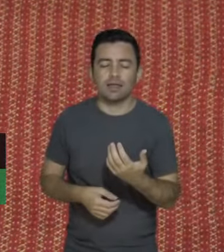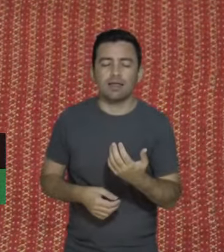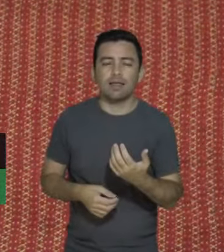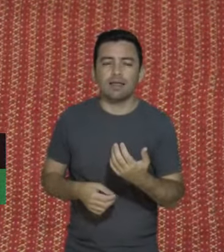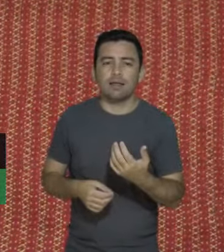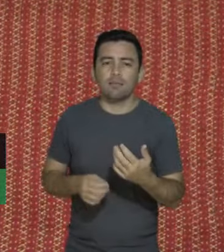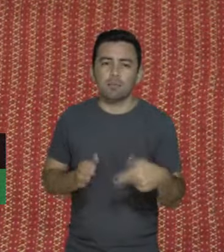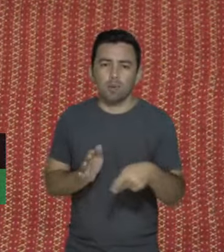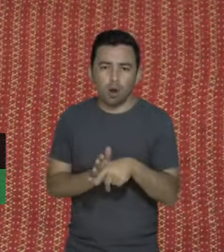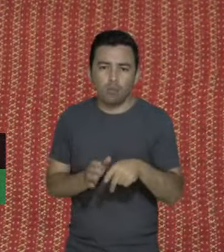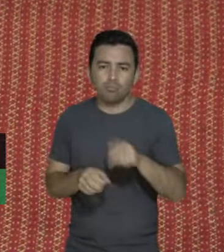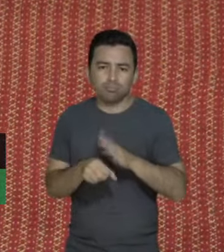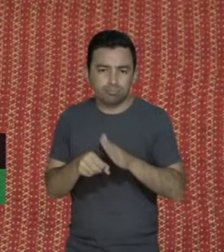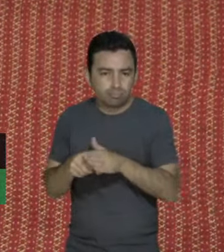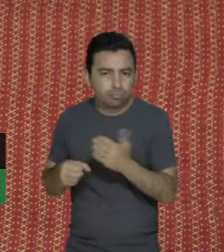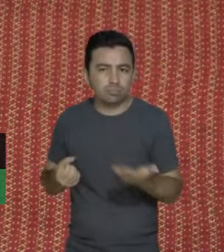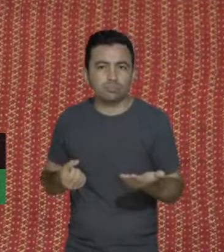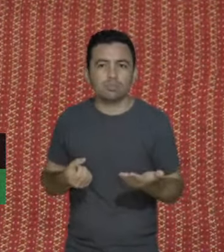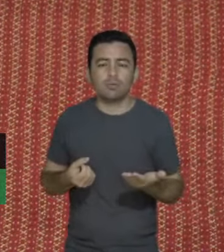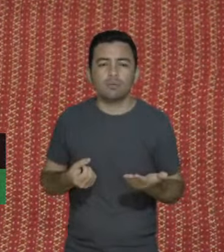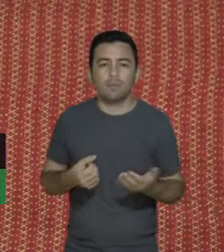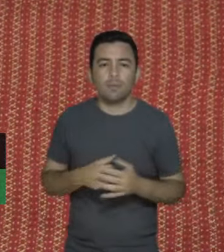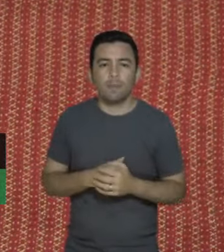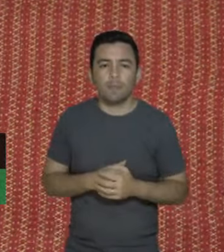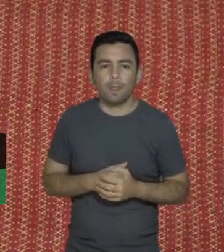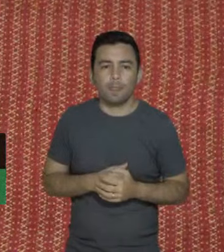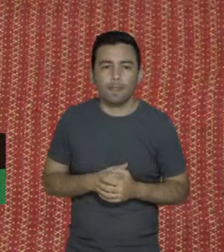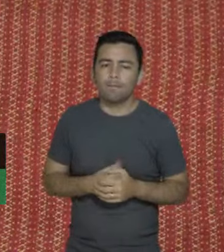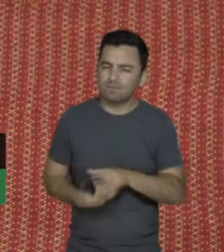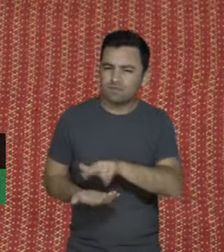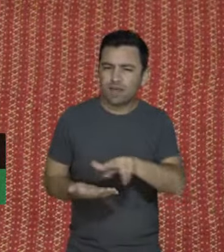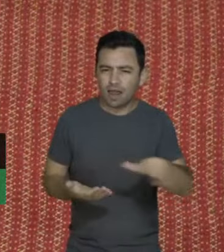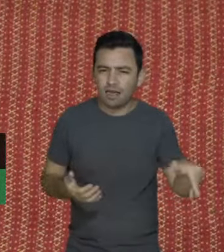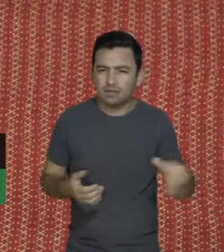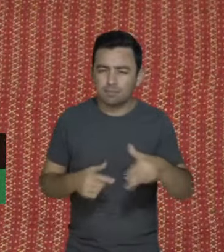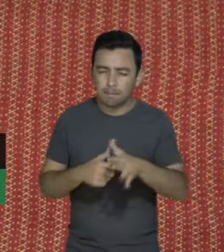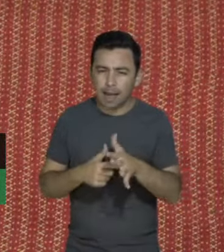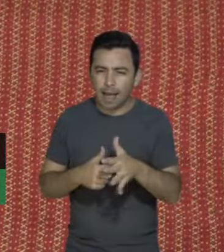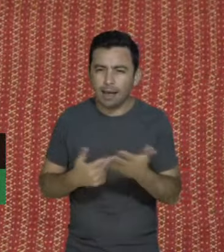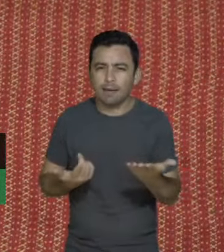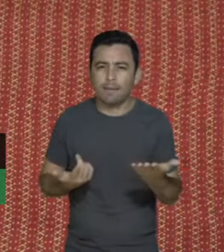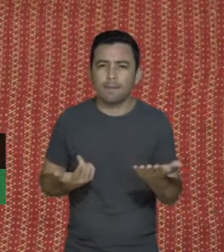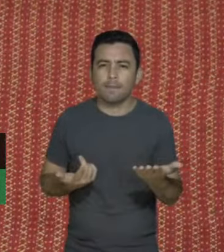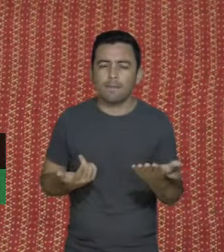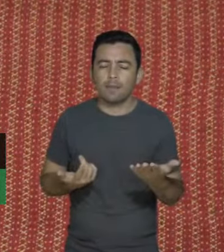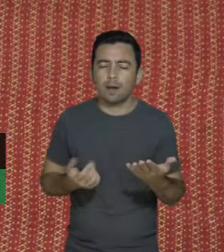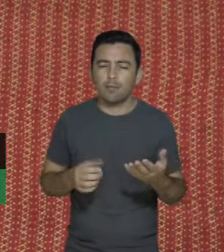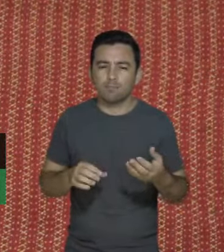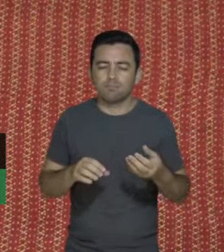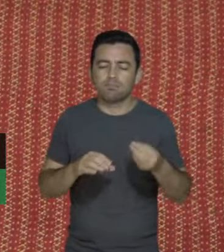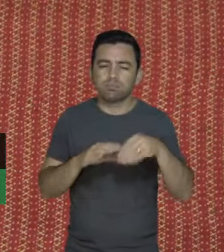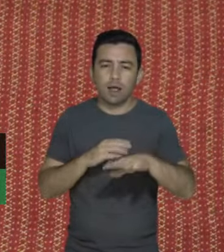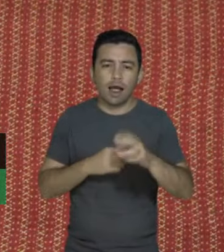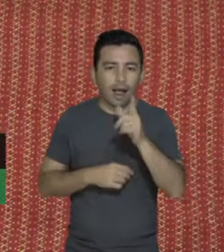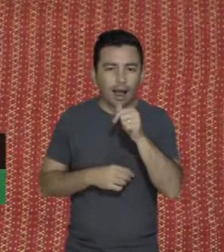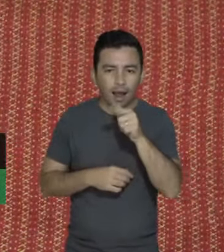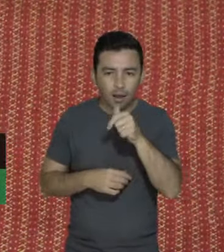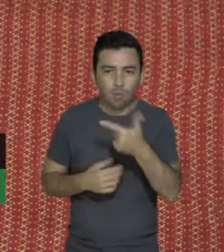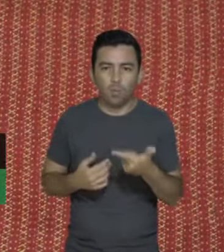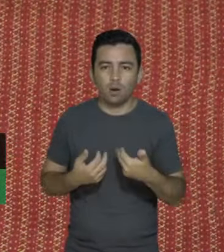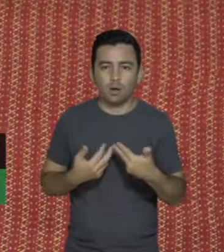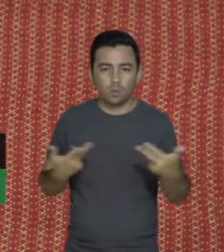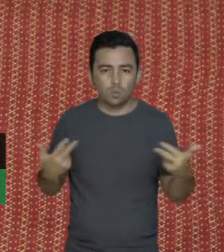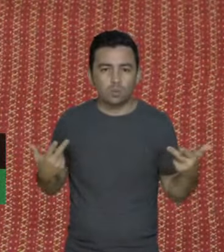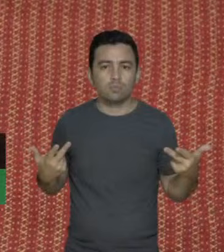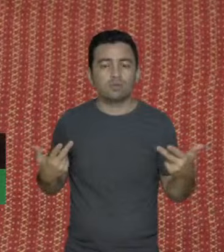um picador de trato né uma o abastecimento de água dele tudo fica assim comprometido então